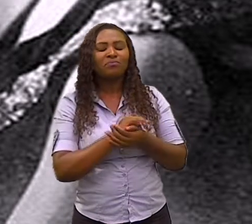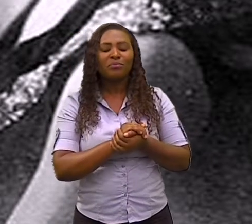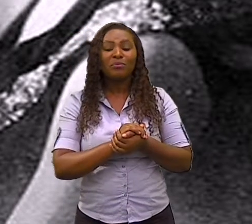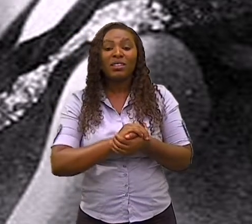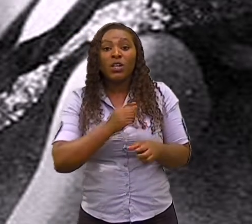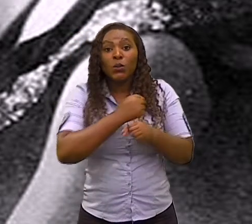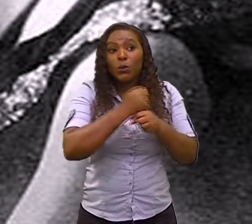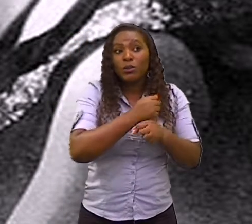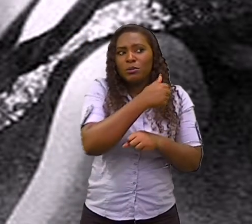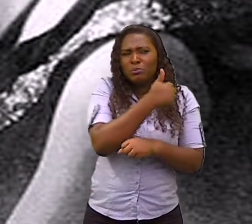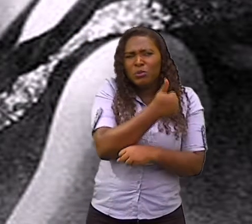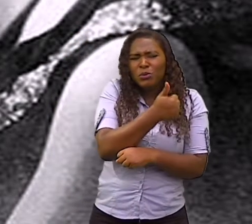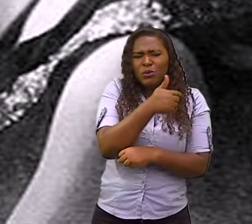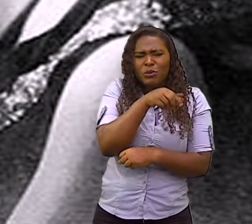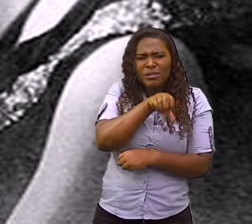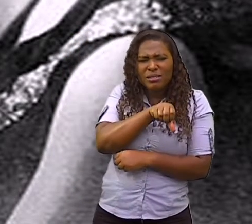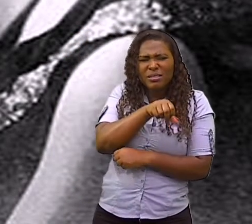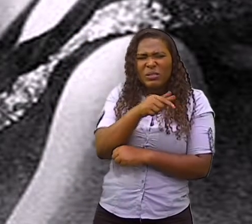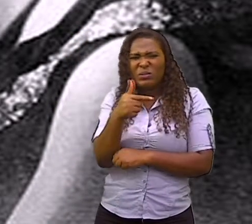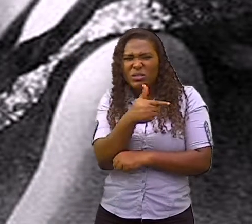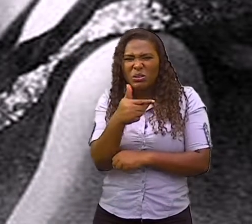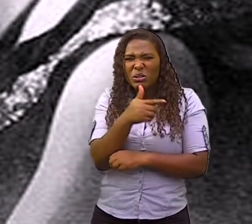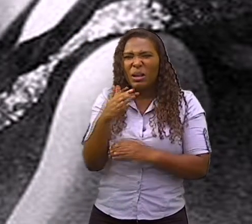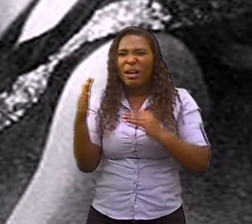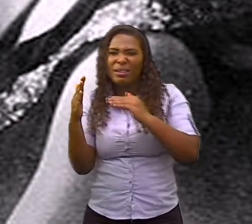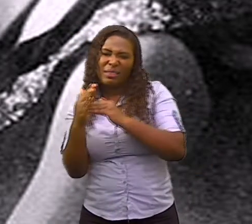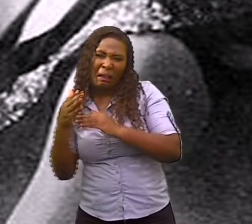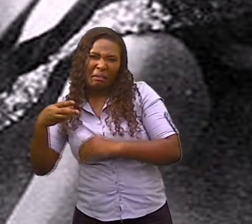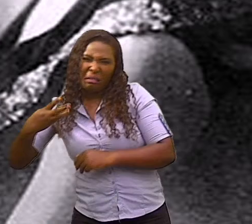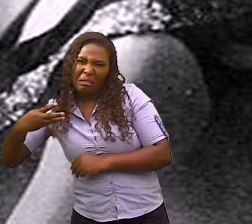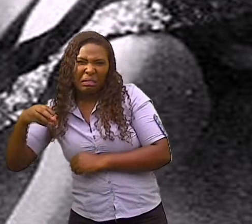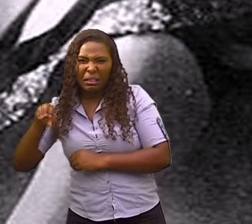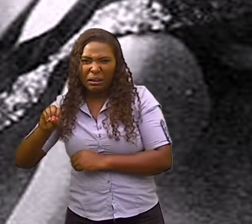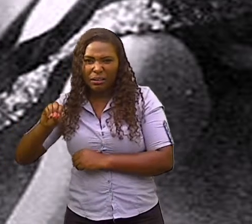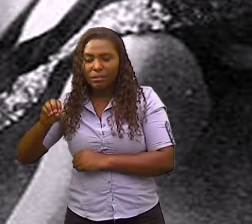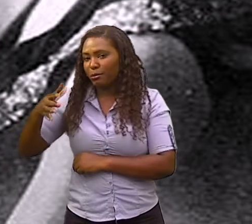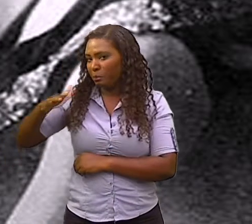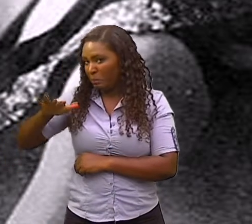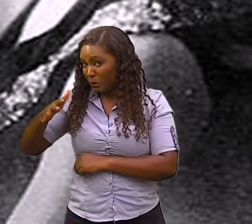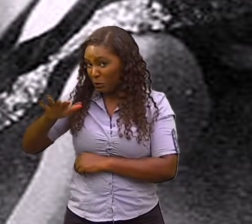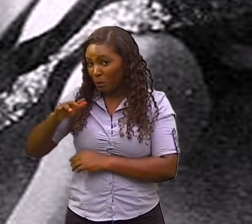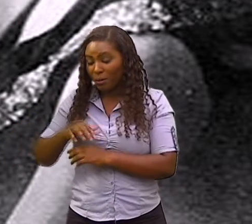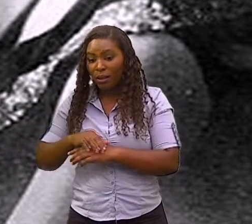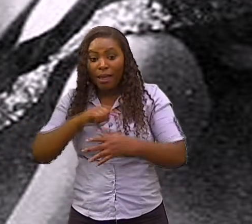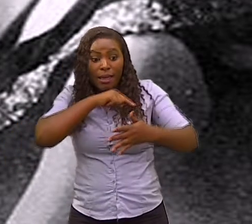1922 a 1930, mais ou menos.